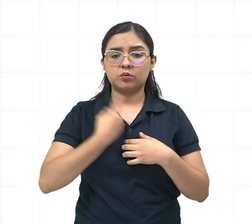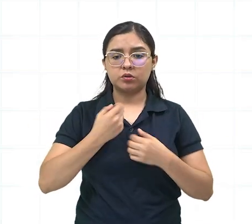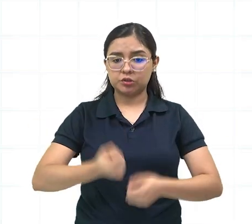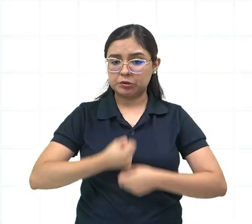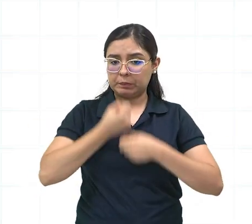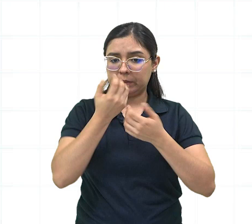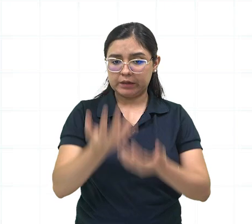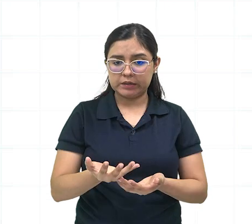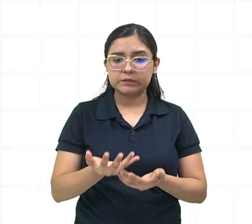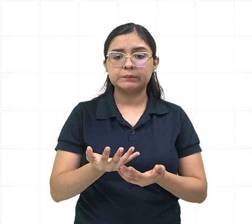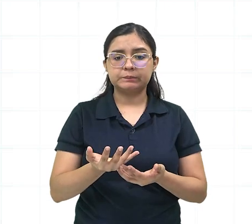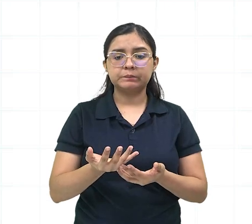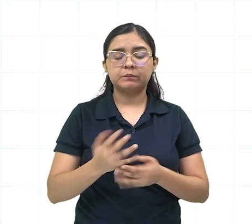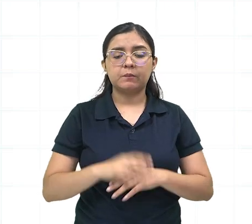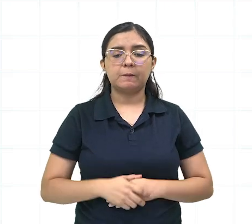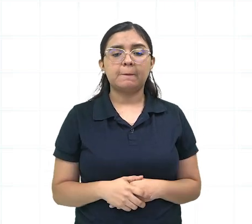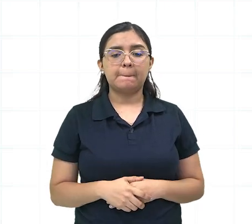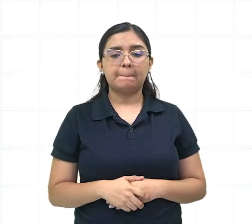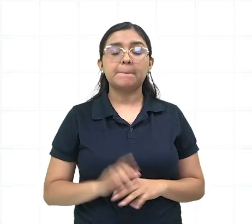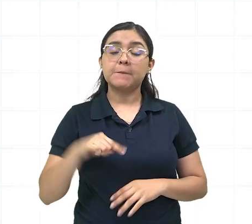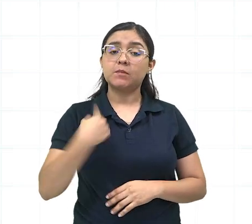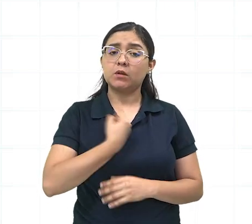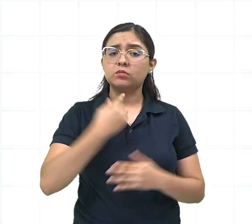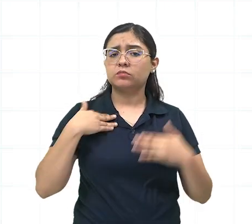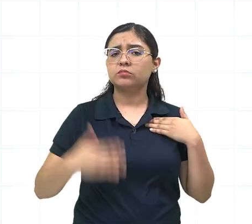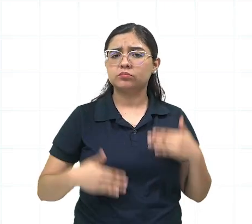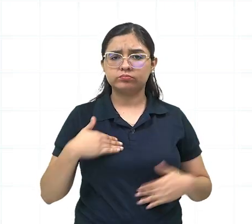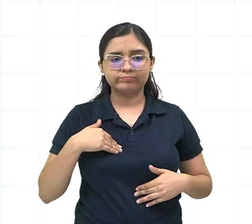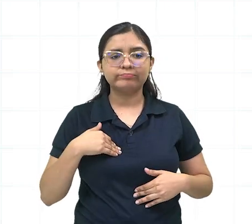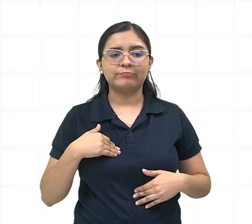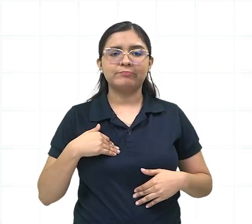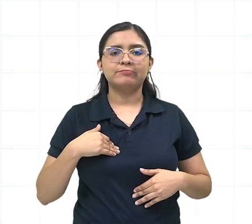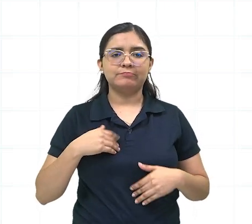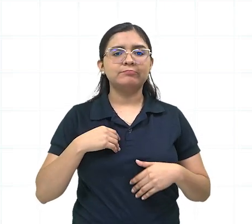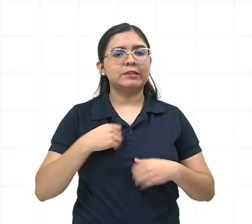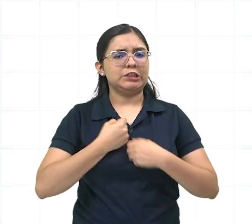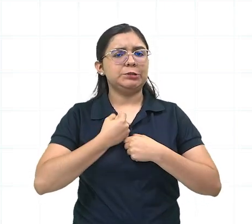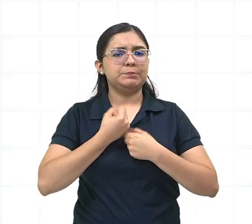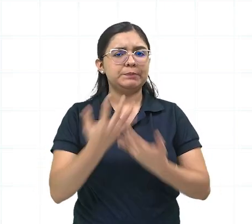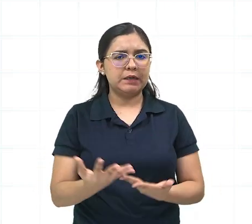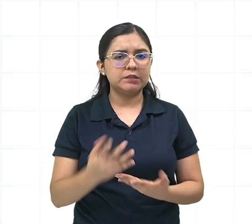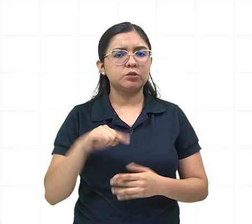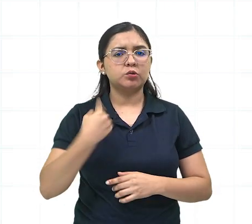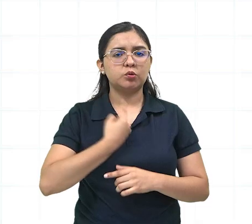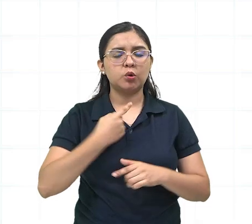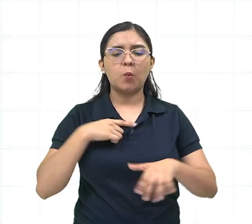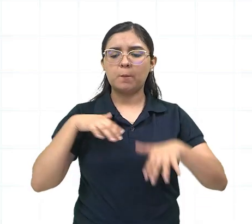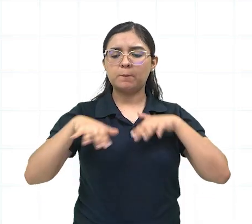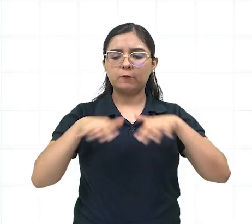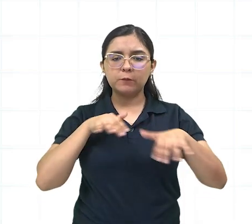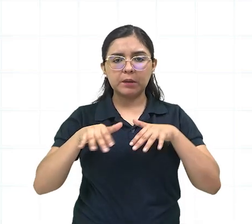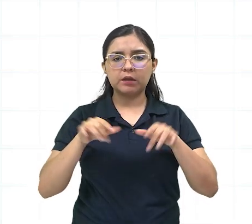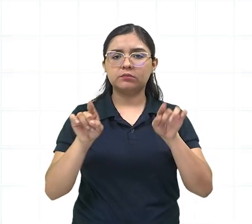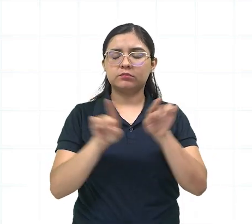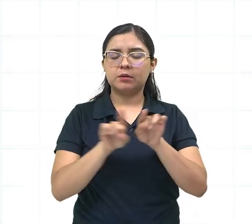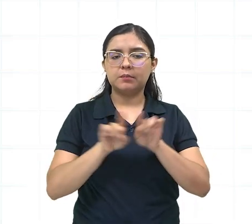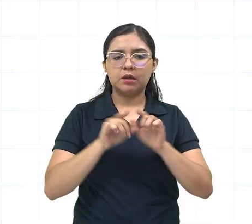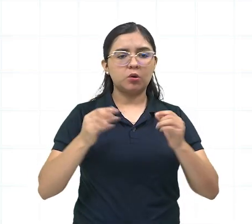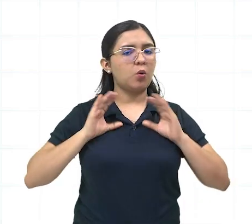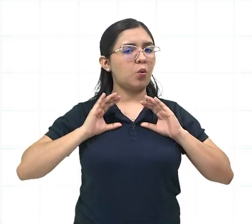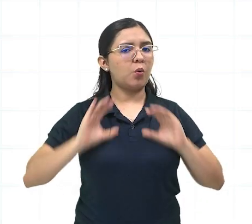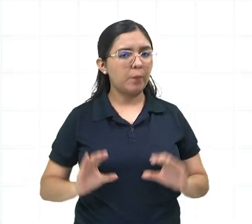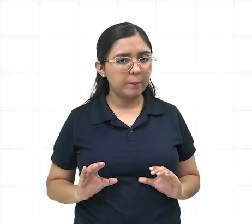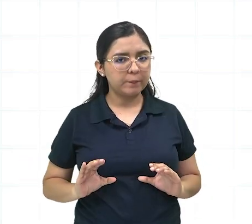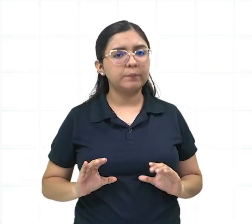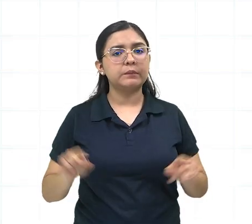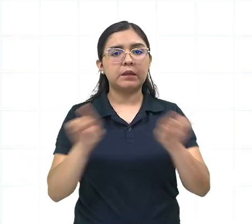ele se expressa. Sim, o nosso corpo fala. A forma como nós nos movimentamos, a forma como